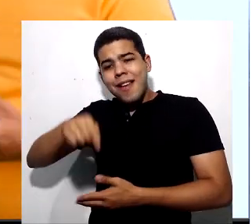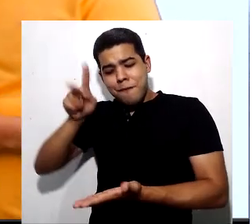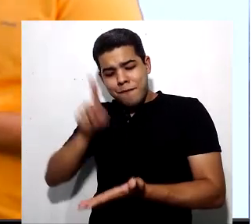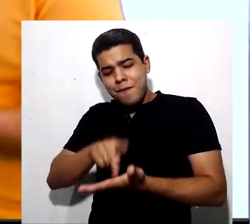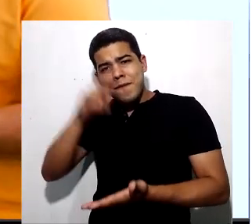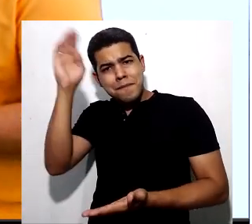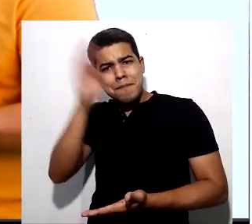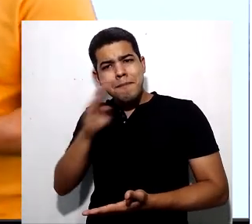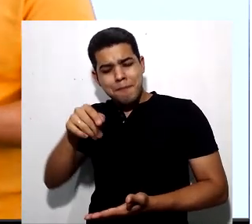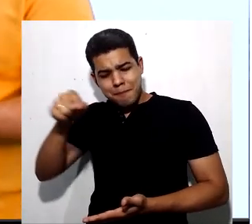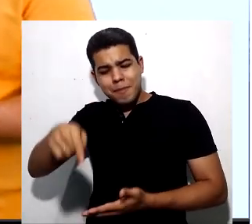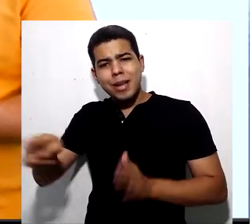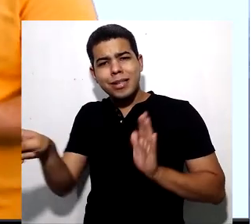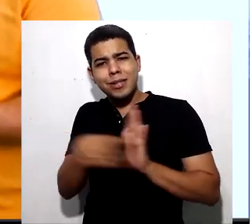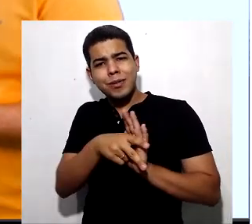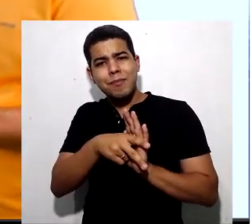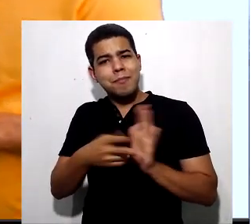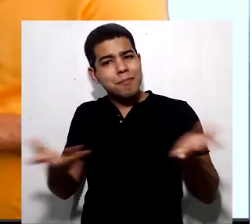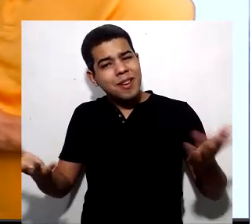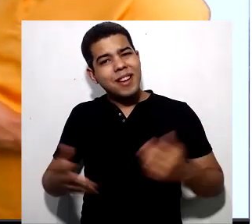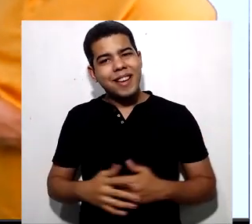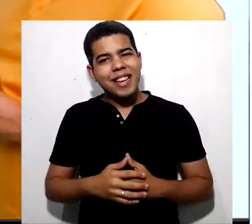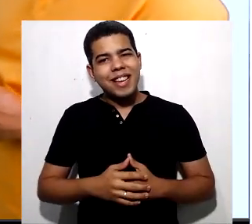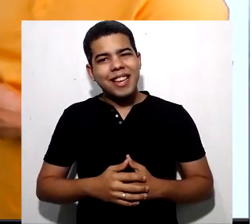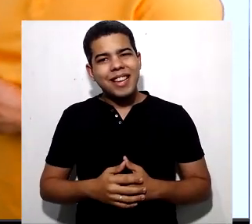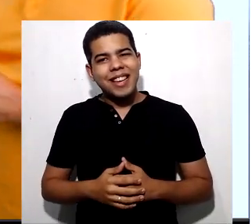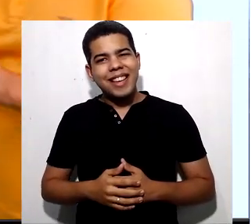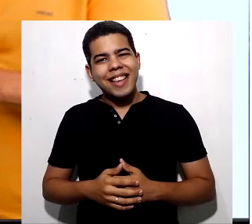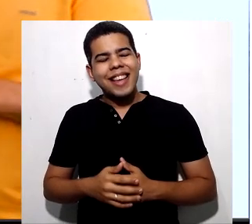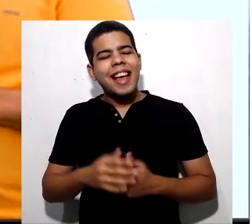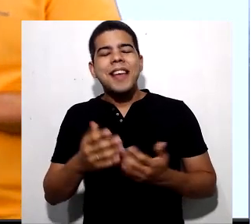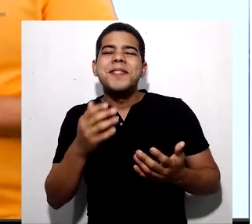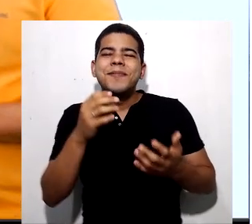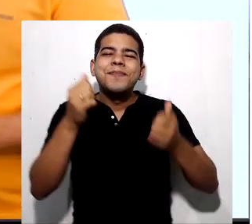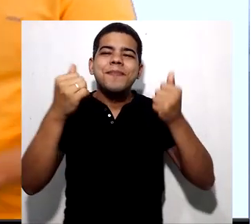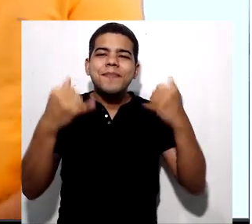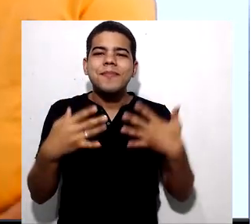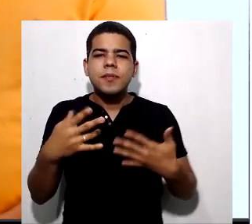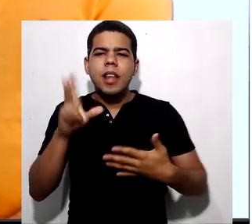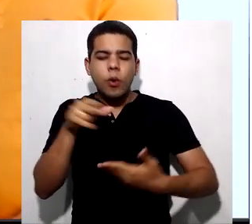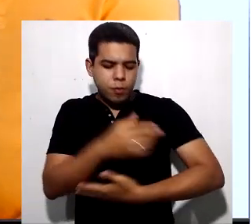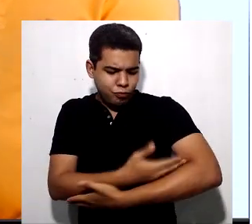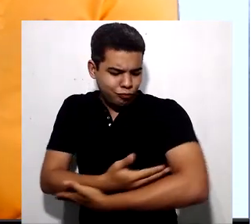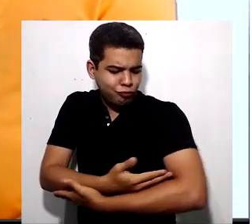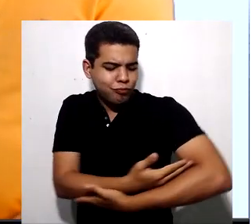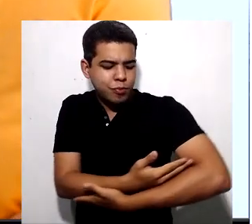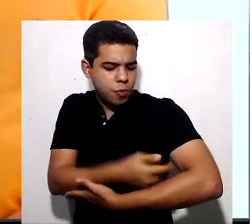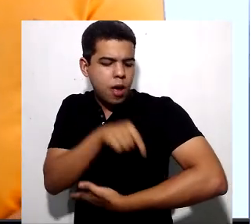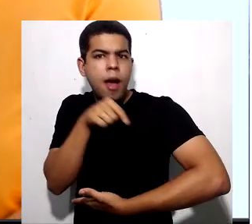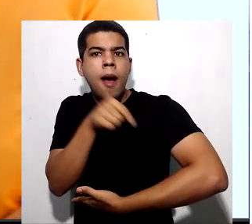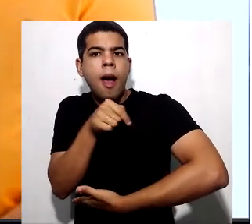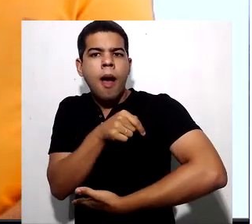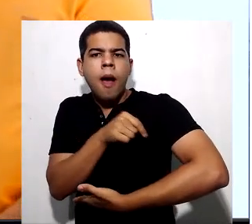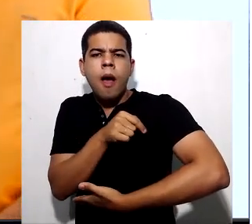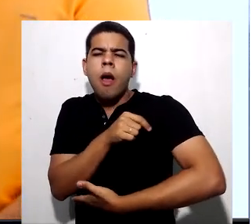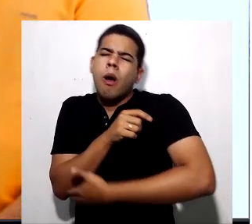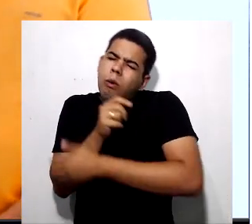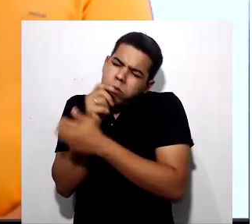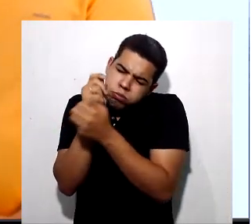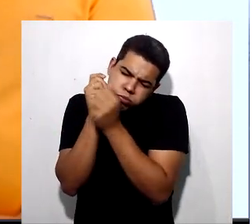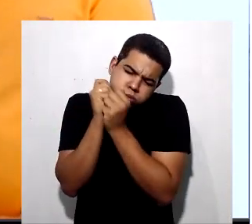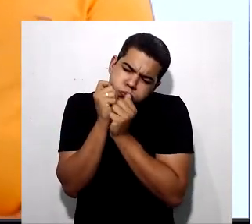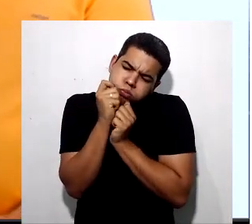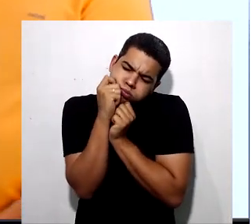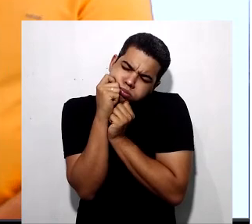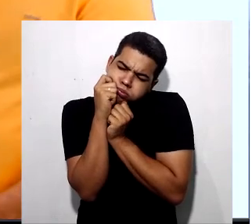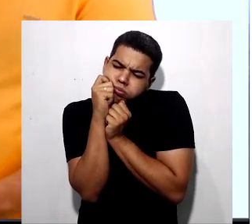pátria foi o Brasil. E quando você fala assim, vim carregada nos braços, vai nos reportar justamente essa questão. Ela chega aos 2 meses de